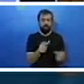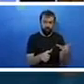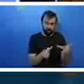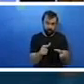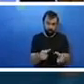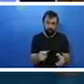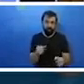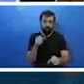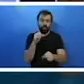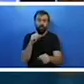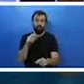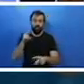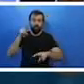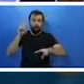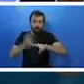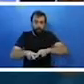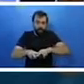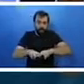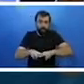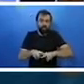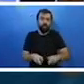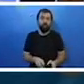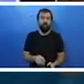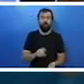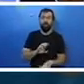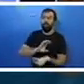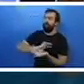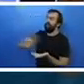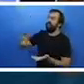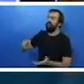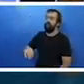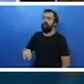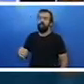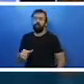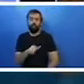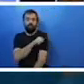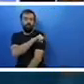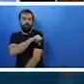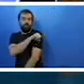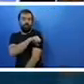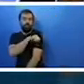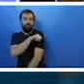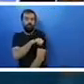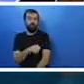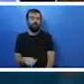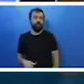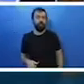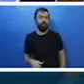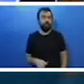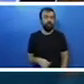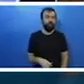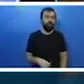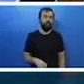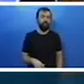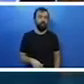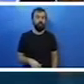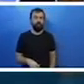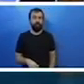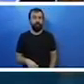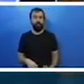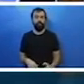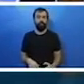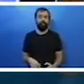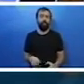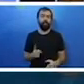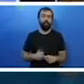foram presos e enviados para o Rio de Janeiro, tá? O Rio de Janeiro, que era a capital da colônia lá, devido à proximidade de